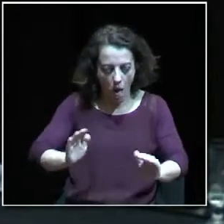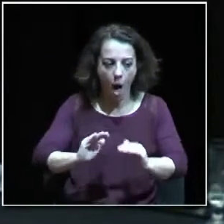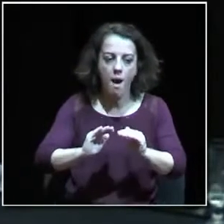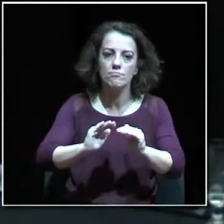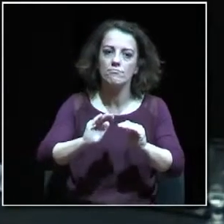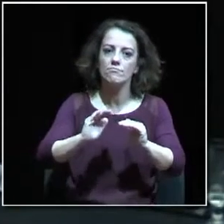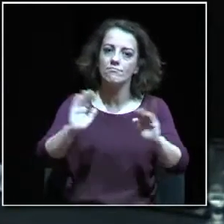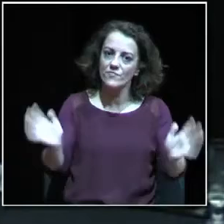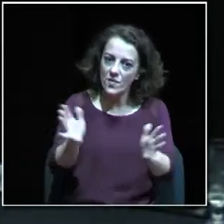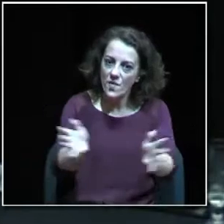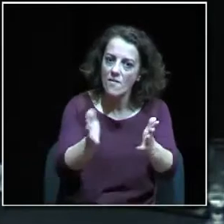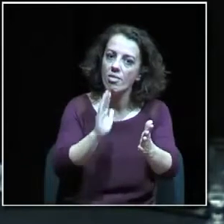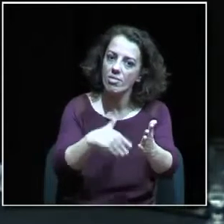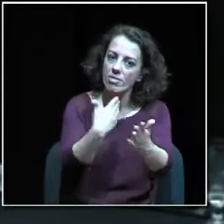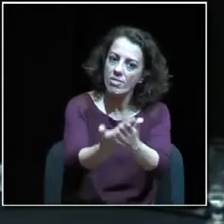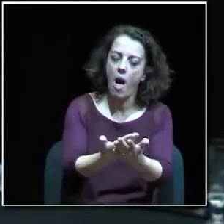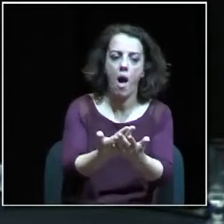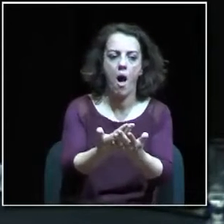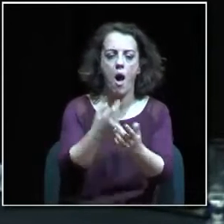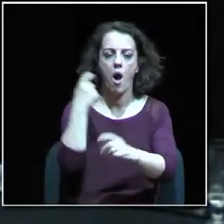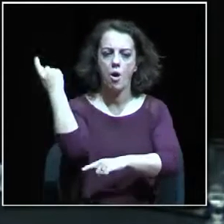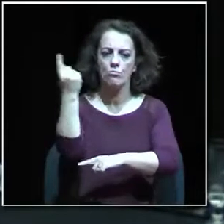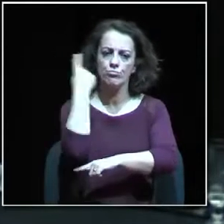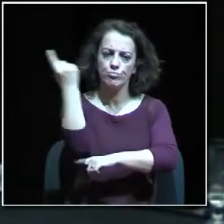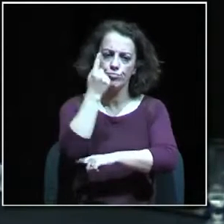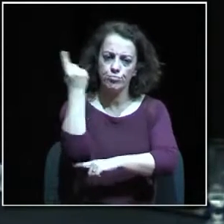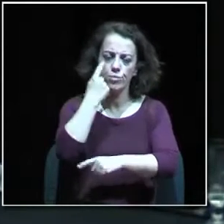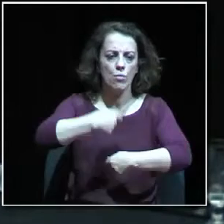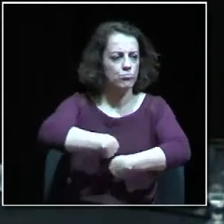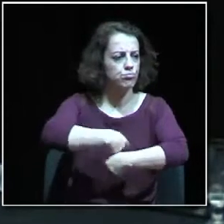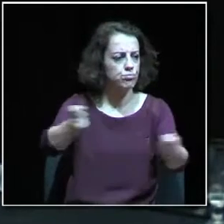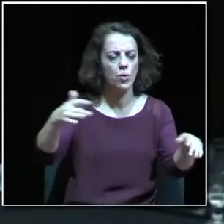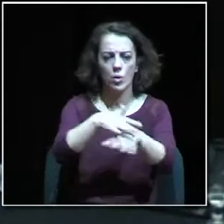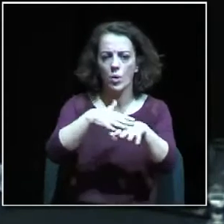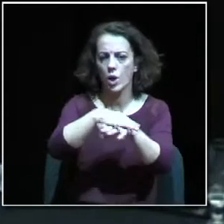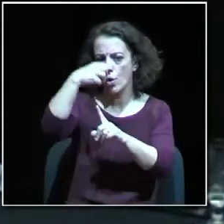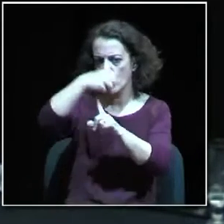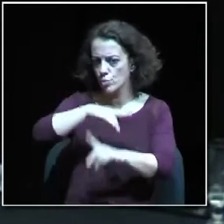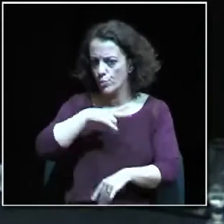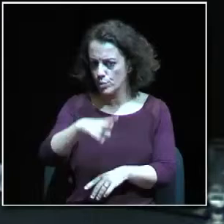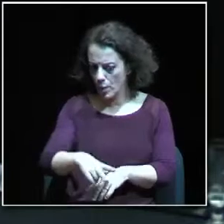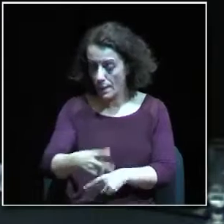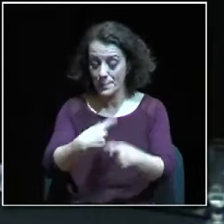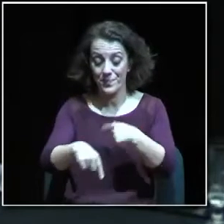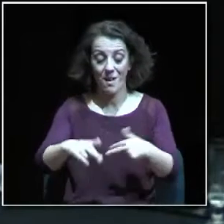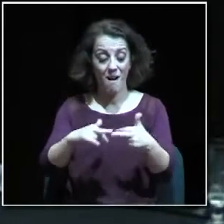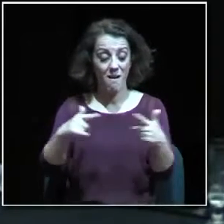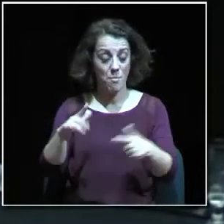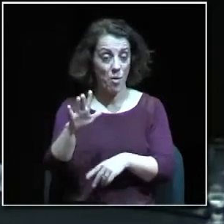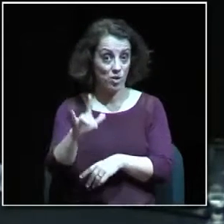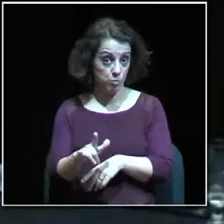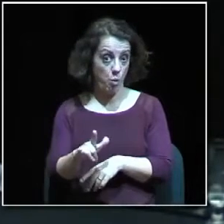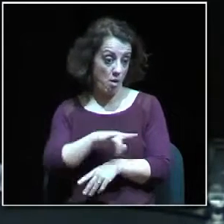agentes intervenientes na produção, distribuição e consumo final de energia em Portugal. E a Câmara Municipal de Lisboa, como